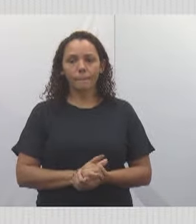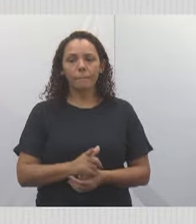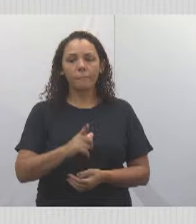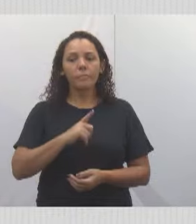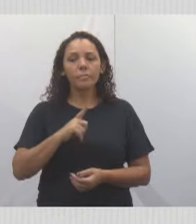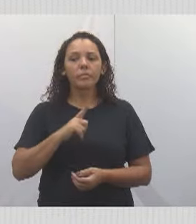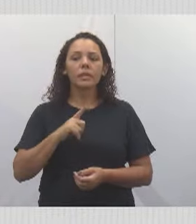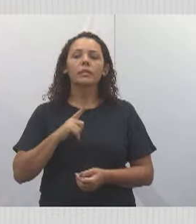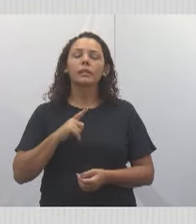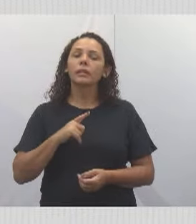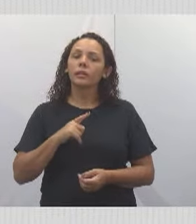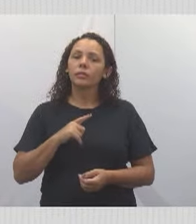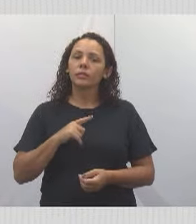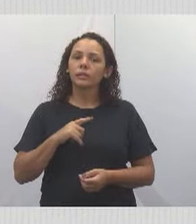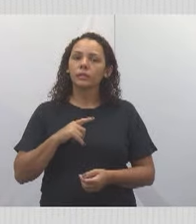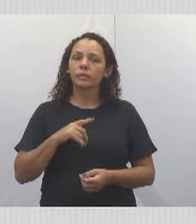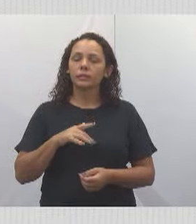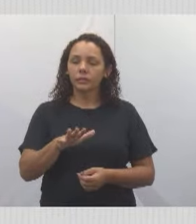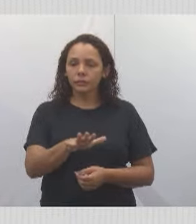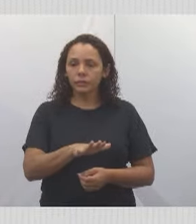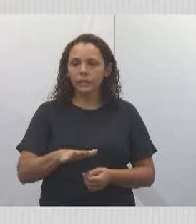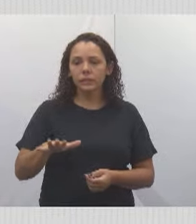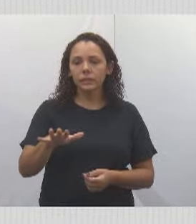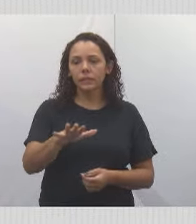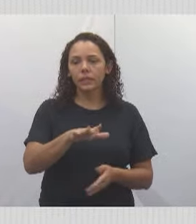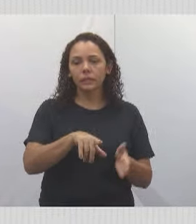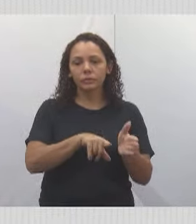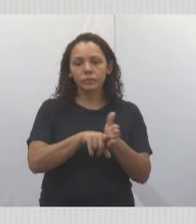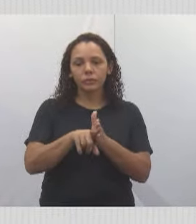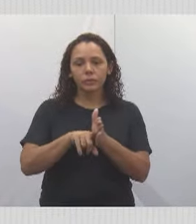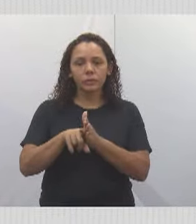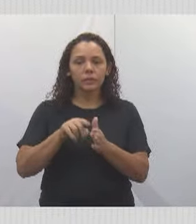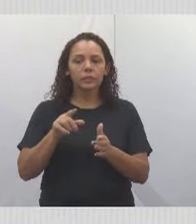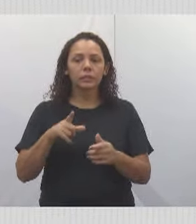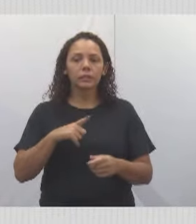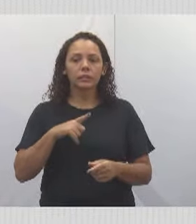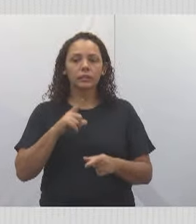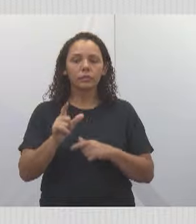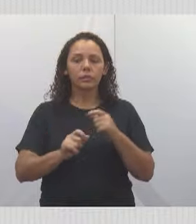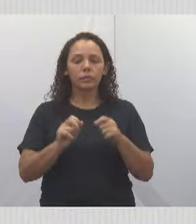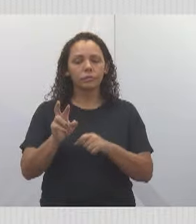Tivemos aí na vigilância sanitária, as vistorias da vigilância sanitária,